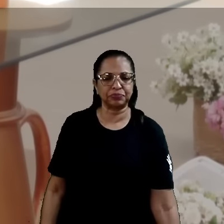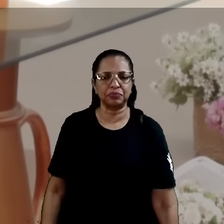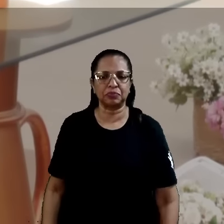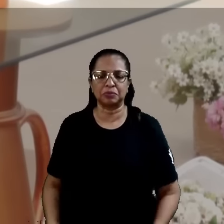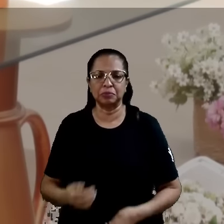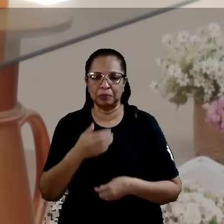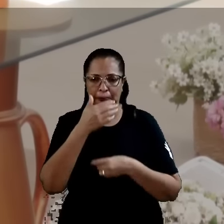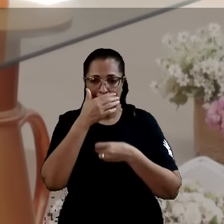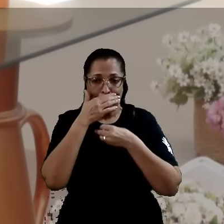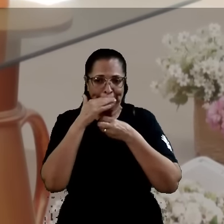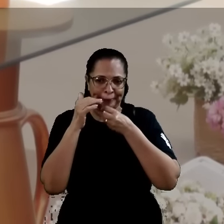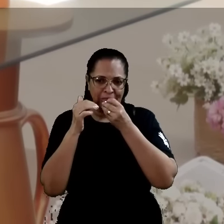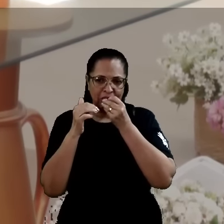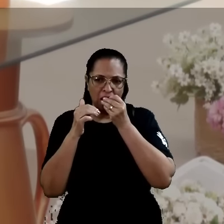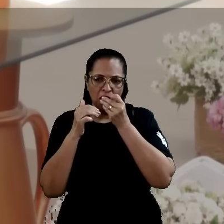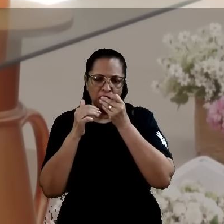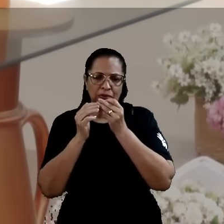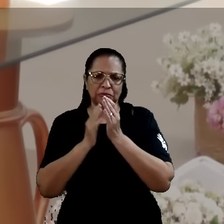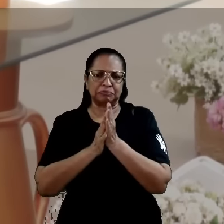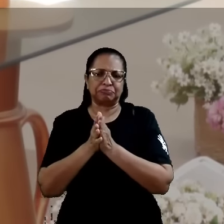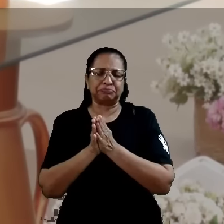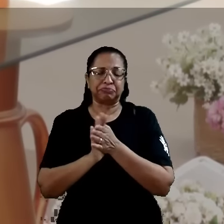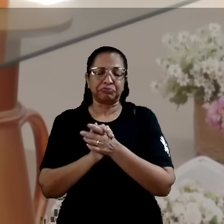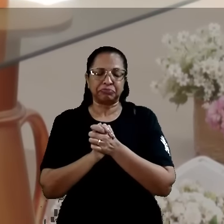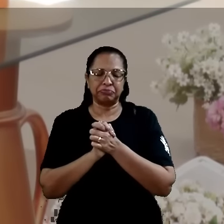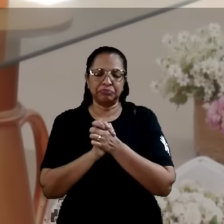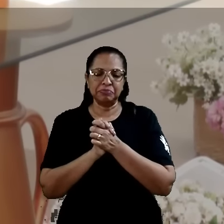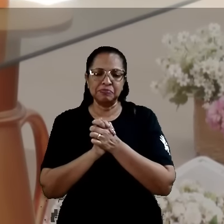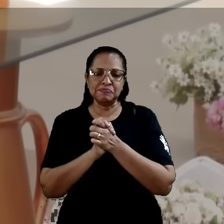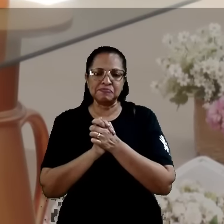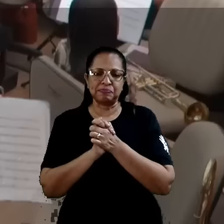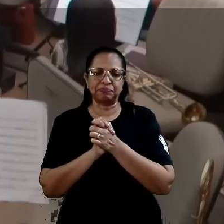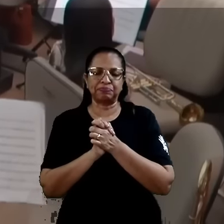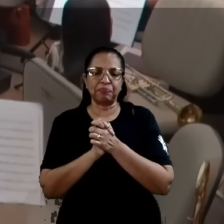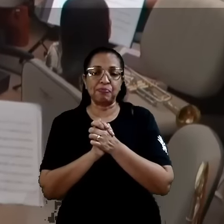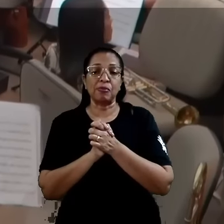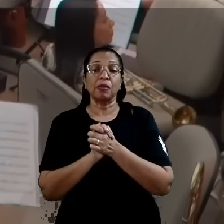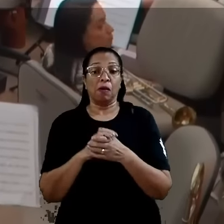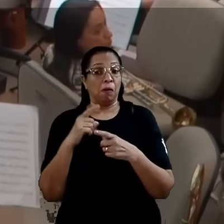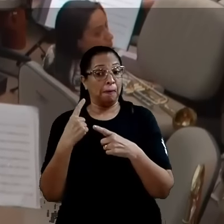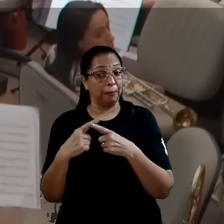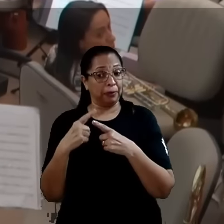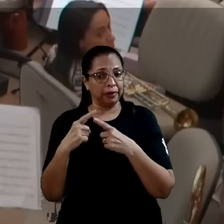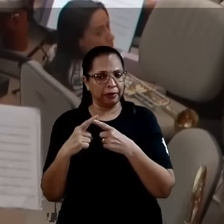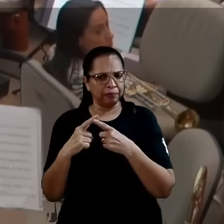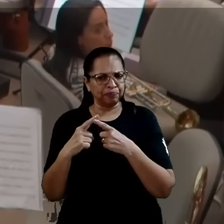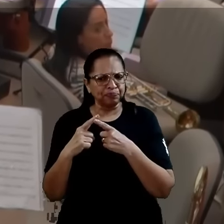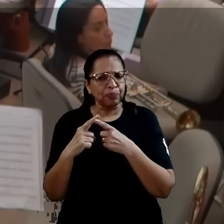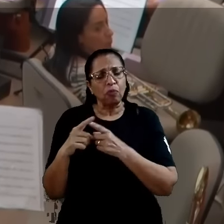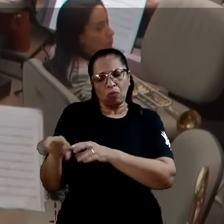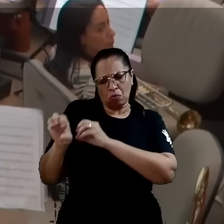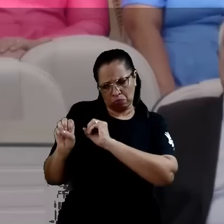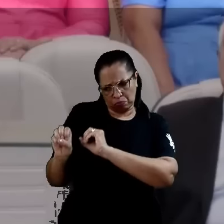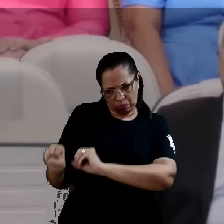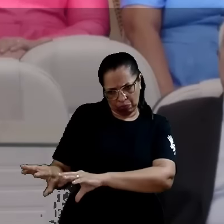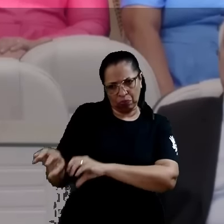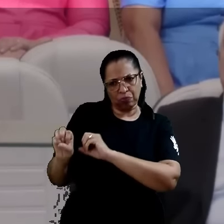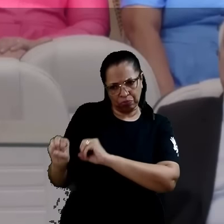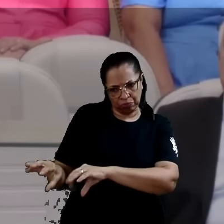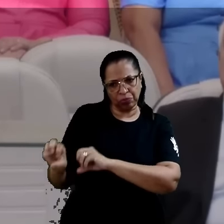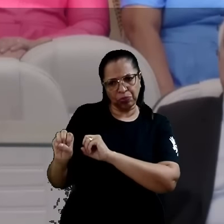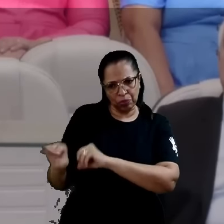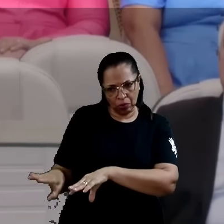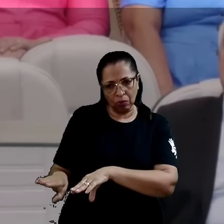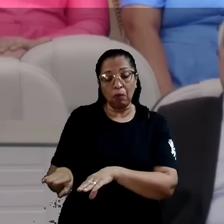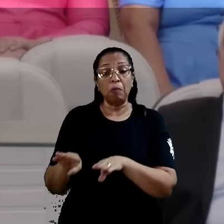então ele transmitia este legado aqueles obreiros que aqui estiveram também recebendo a nossa